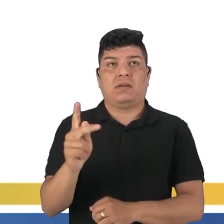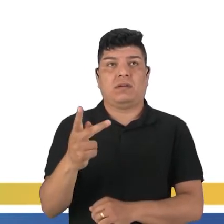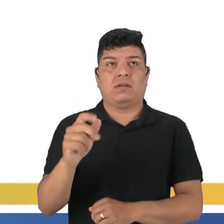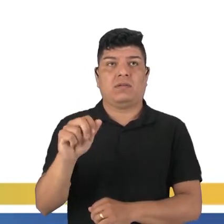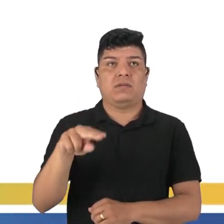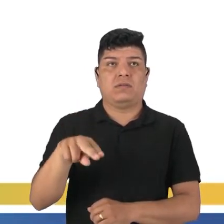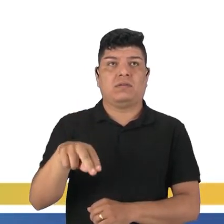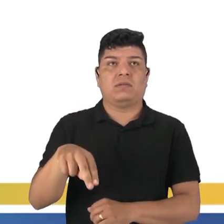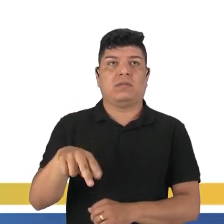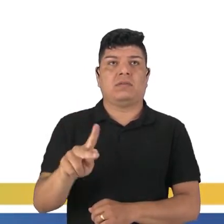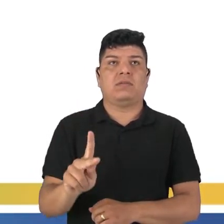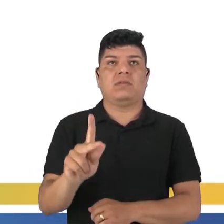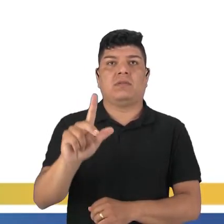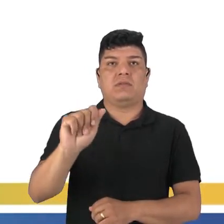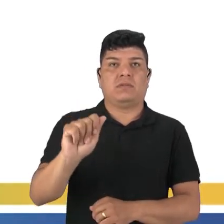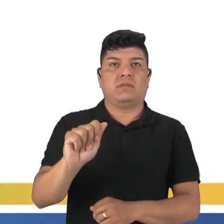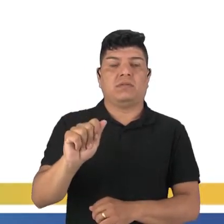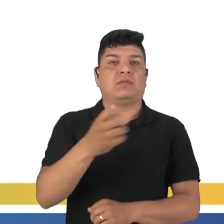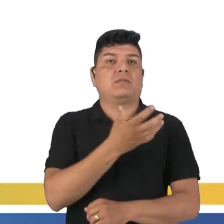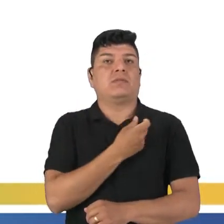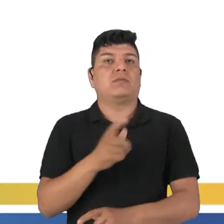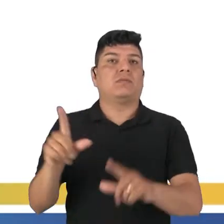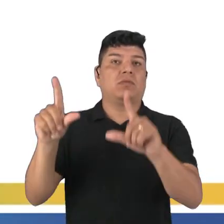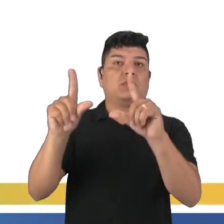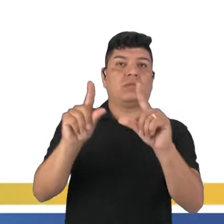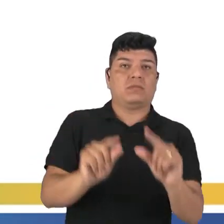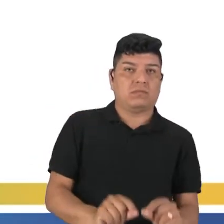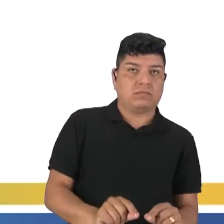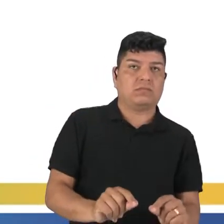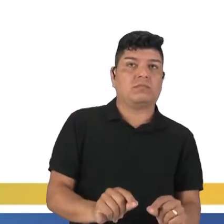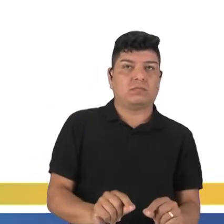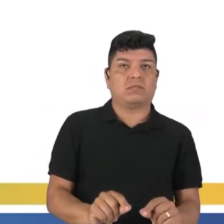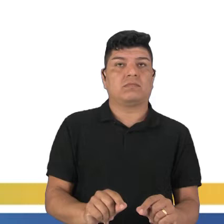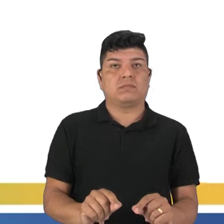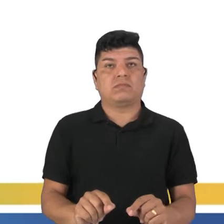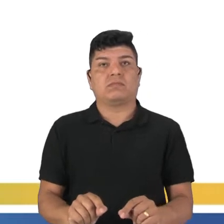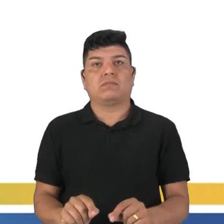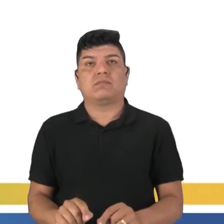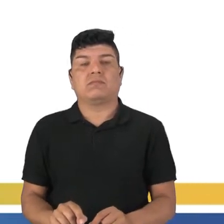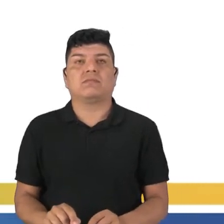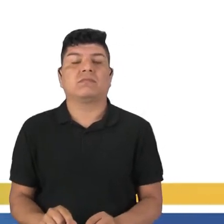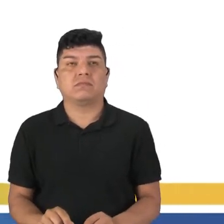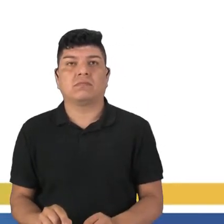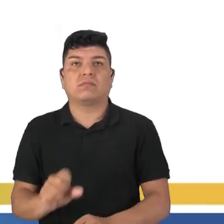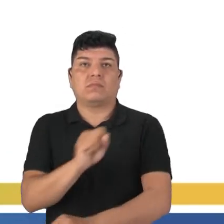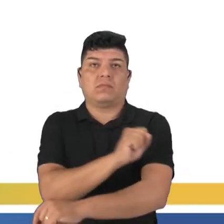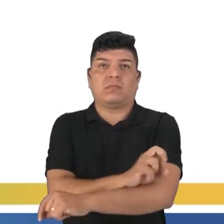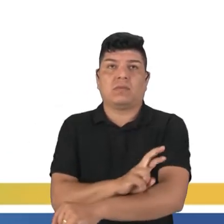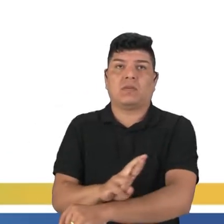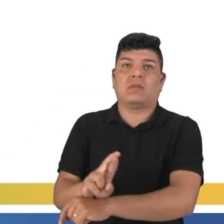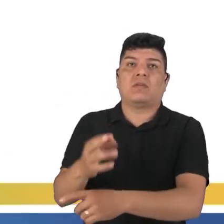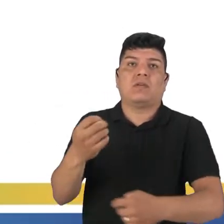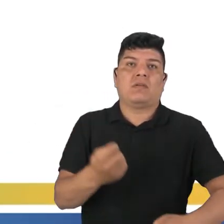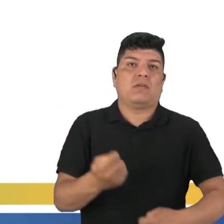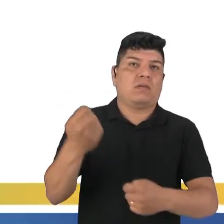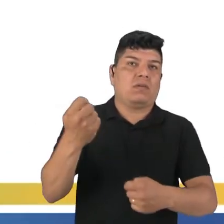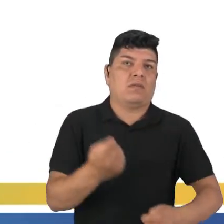vendo aí que a proporção do número ele vai caindo, né? Tronco linguístico Aruaque, né? Ficam em Santa Rosa,